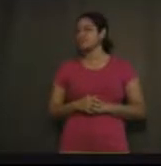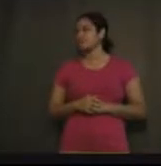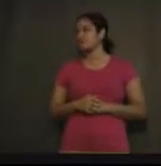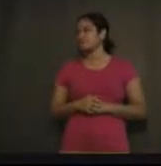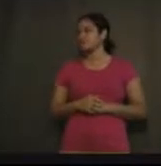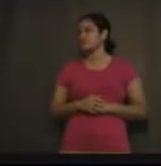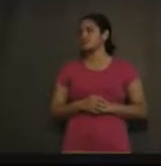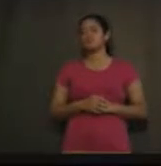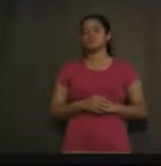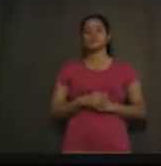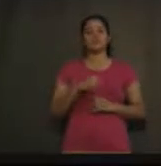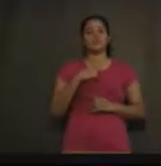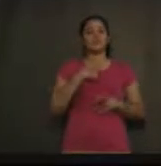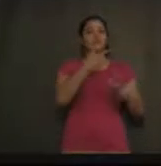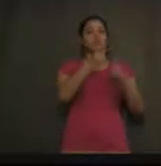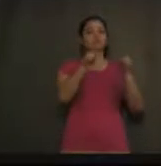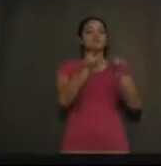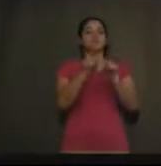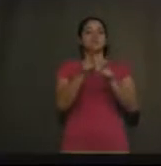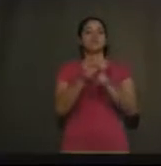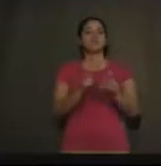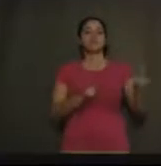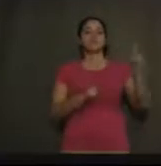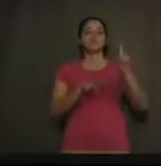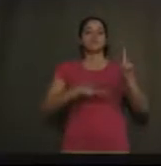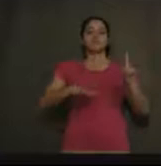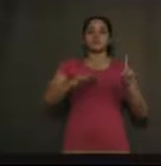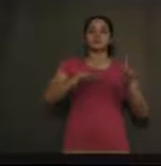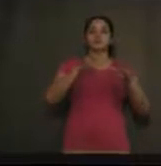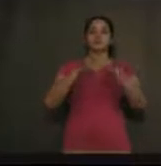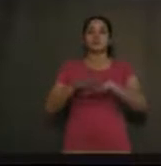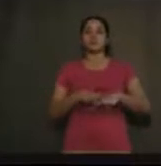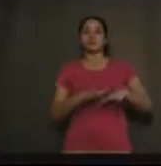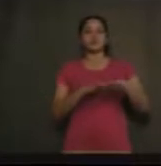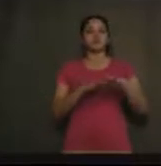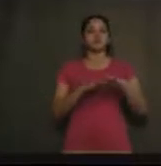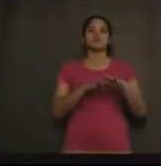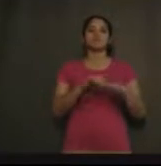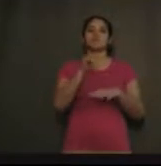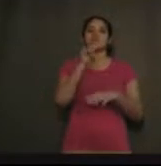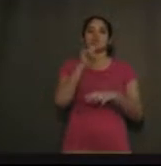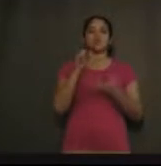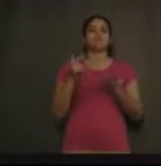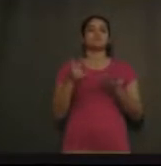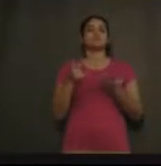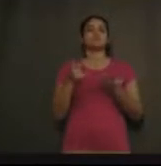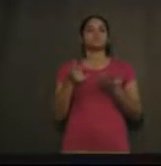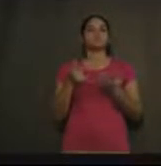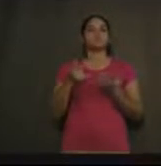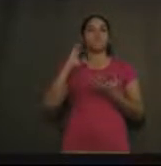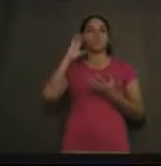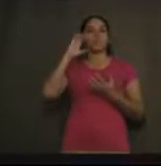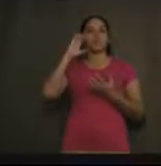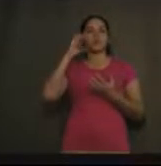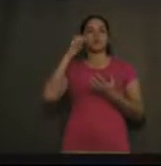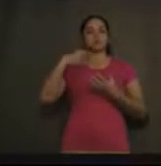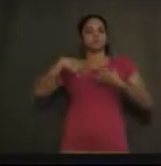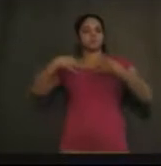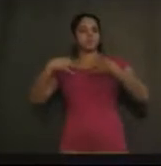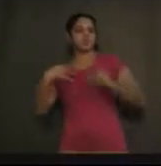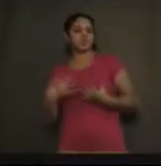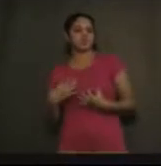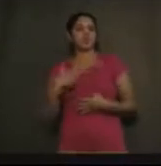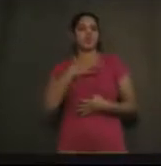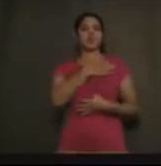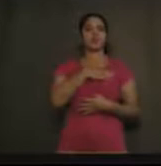personagem interessantíssimo em si mesmo. Era um sujeito extremamente elegante, muito culto, gostava das coisas boas